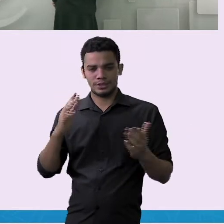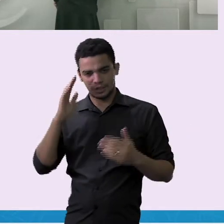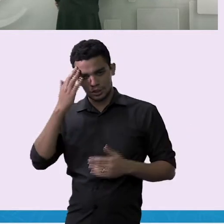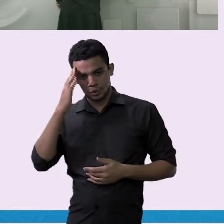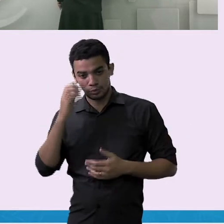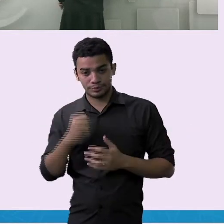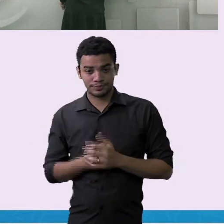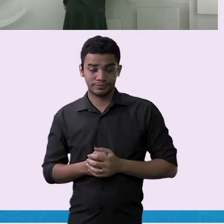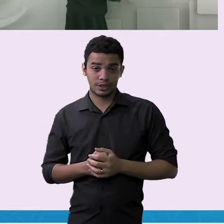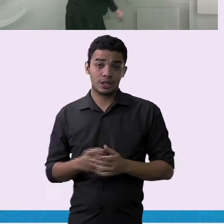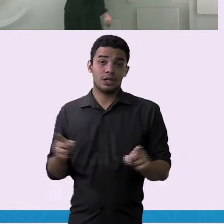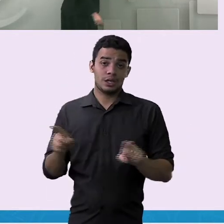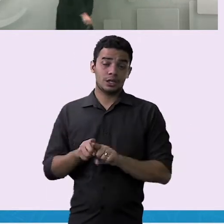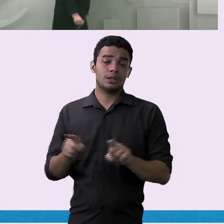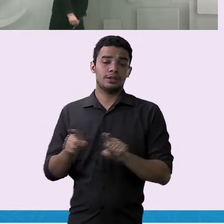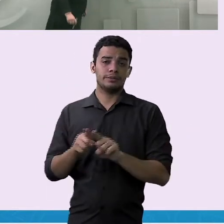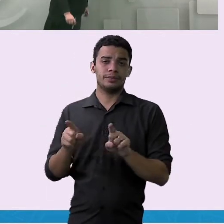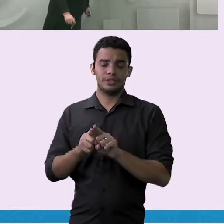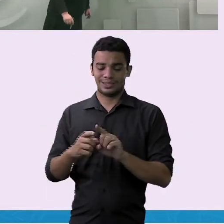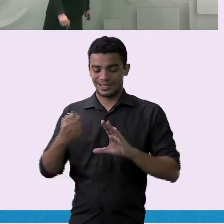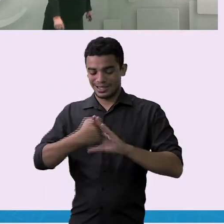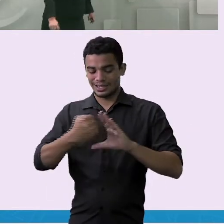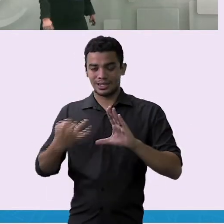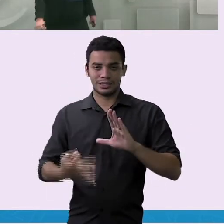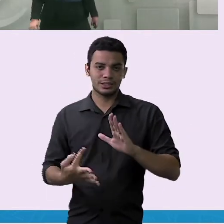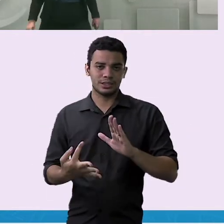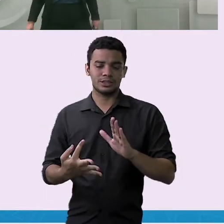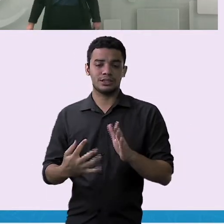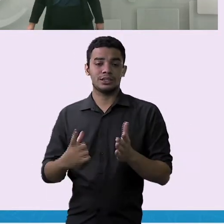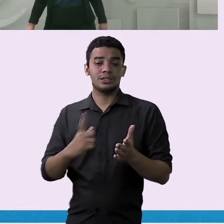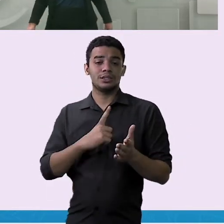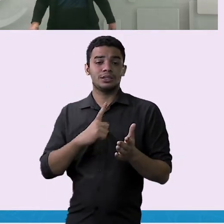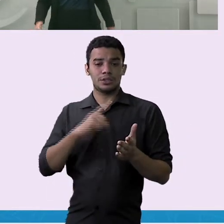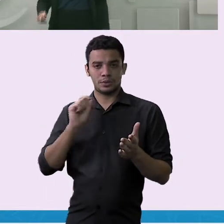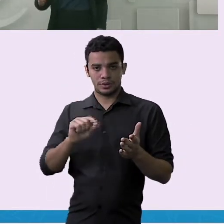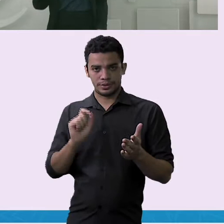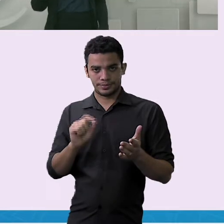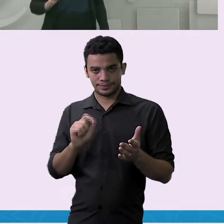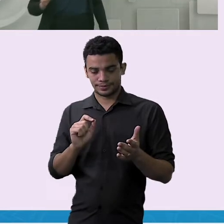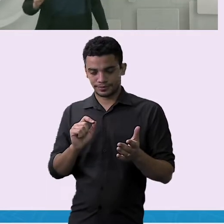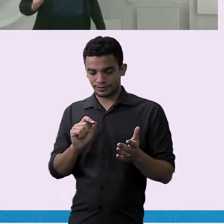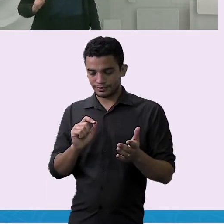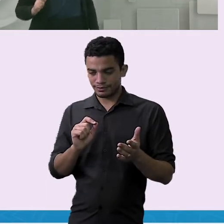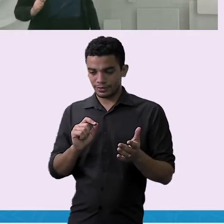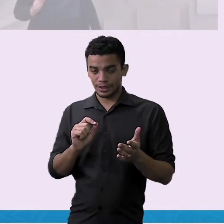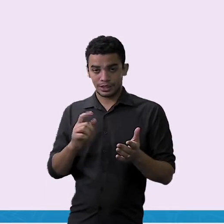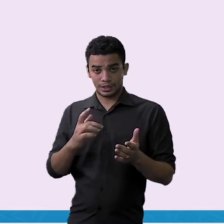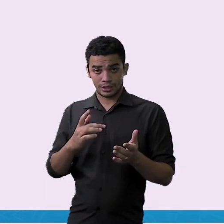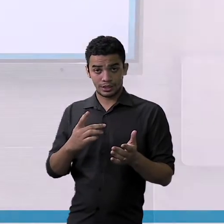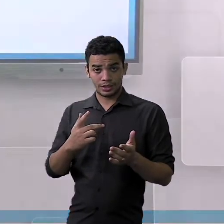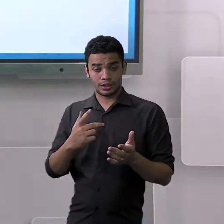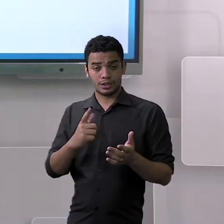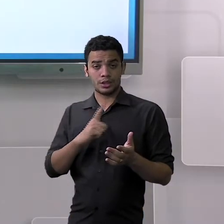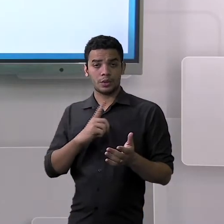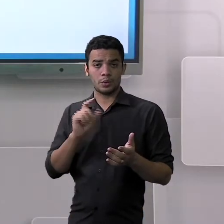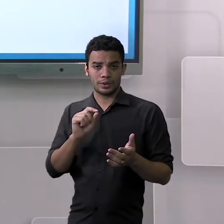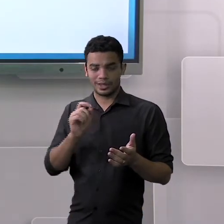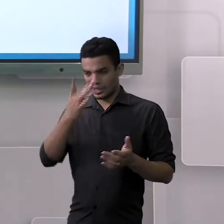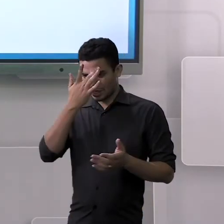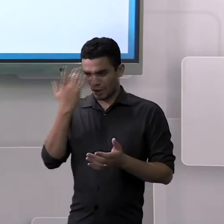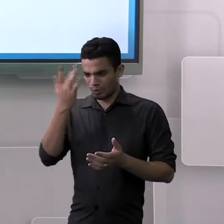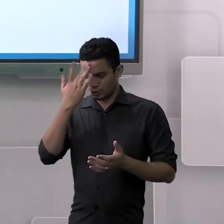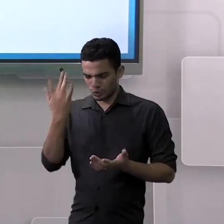possui receptor e emissor. O que seria isso, professora?